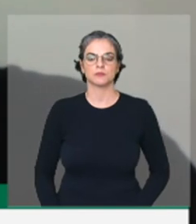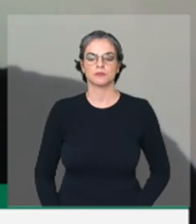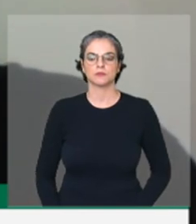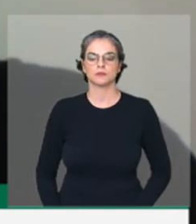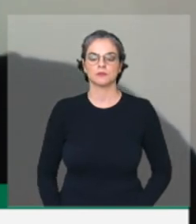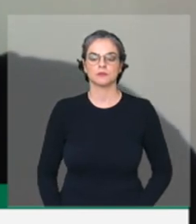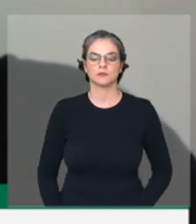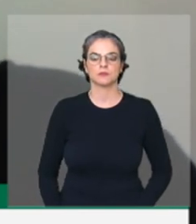Presidente.